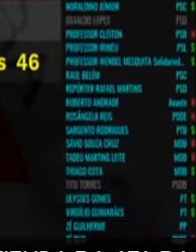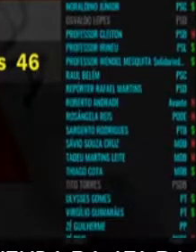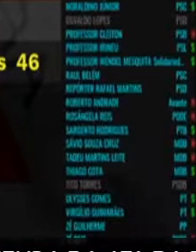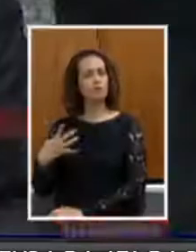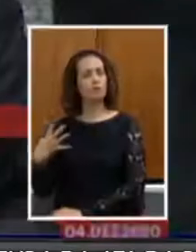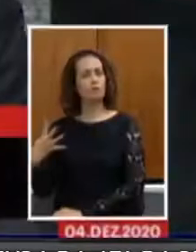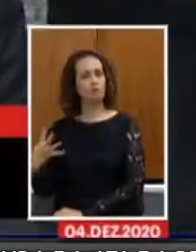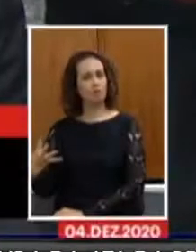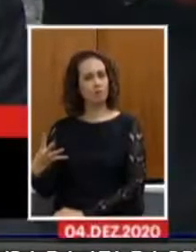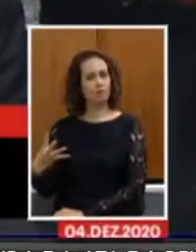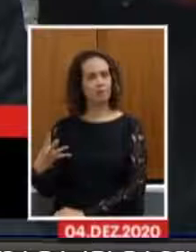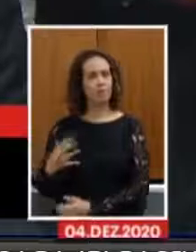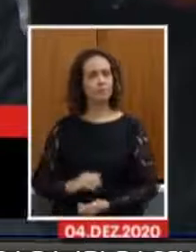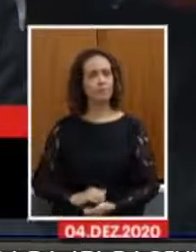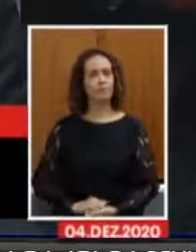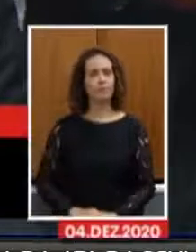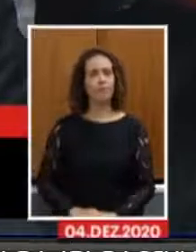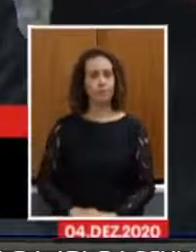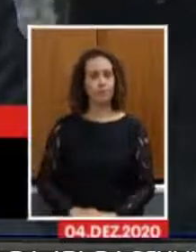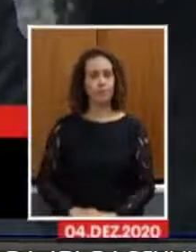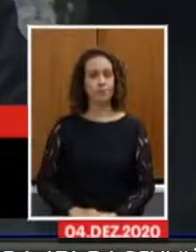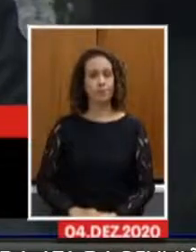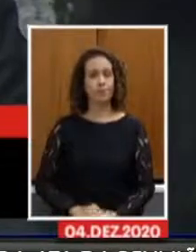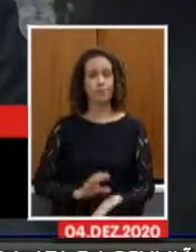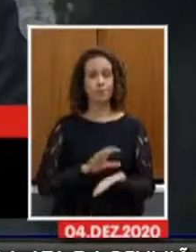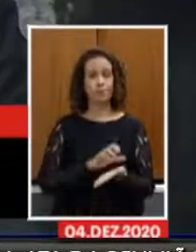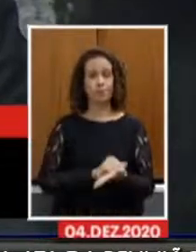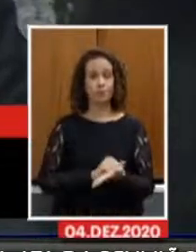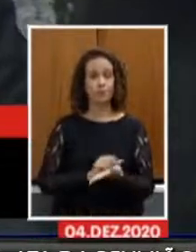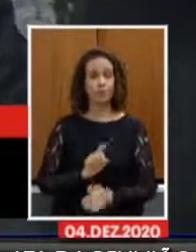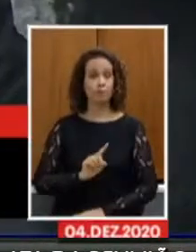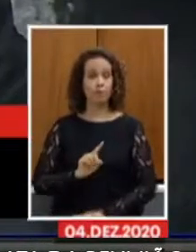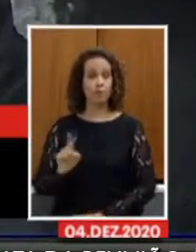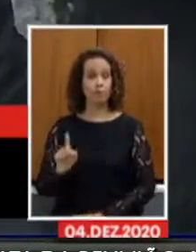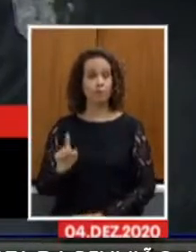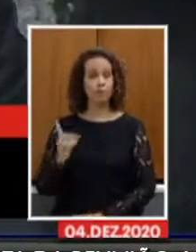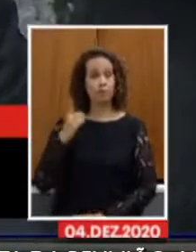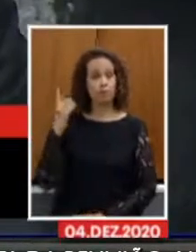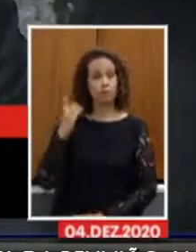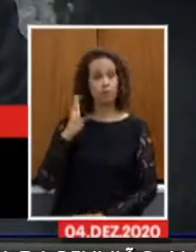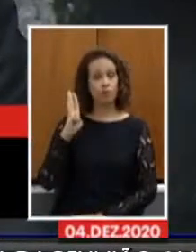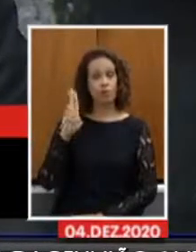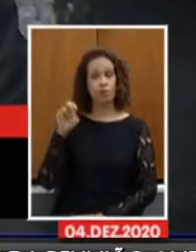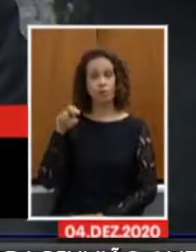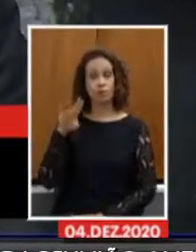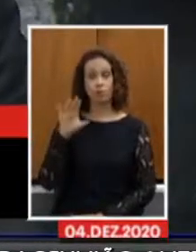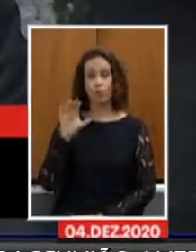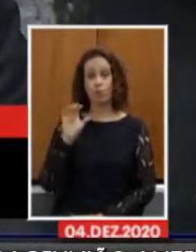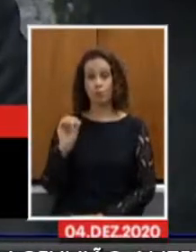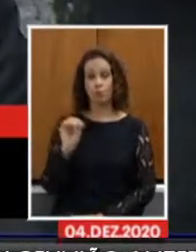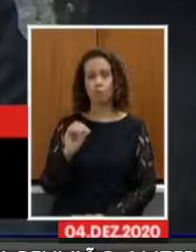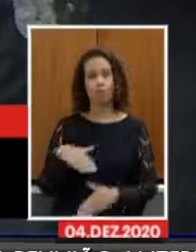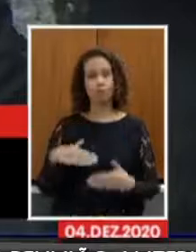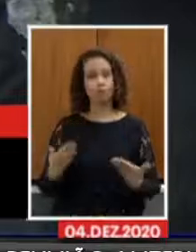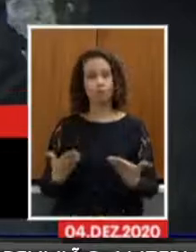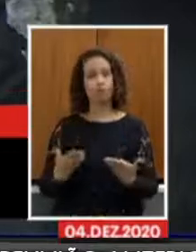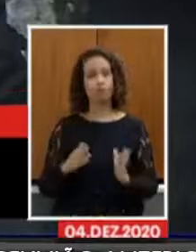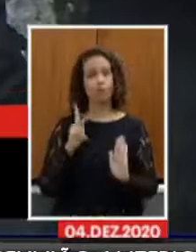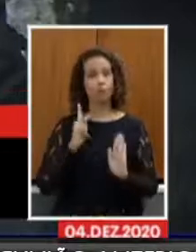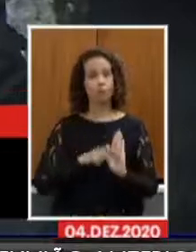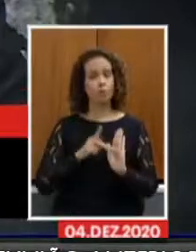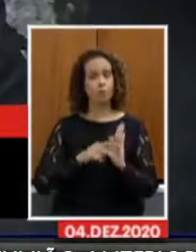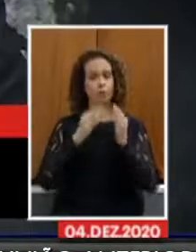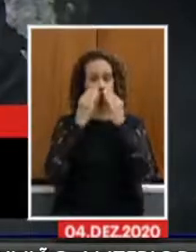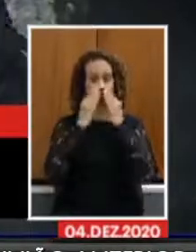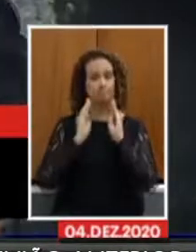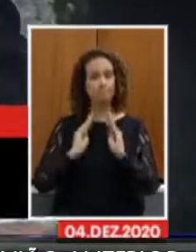senhores deputados. Registra-se o voto não do deputado Bruno Engler. Portanto, estão